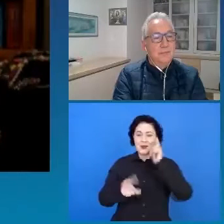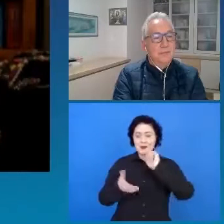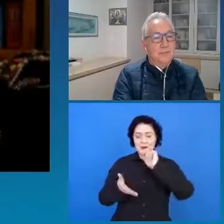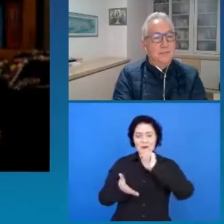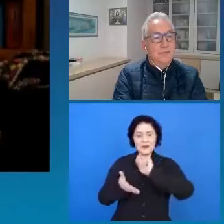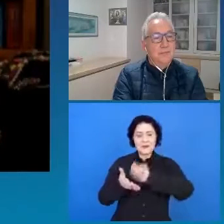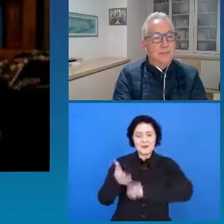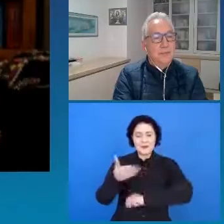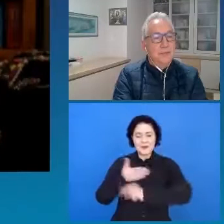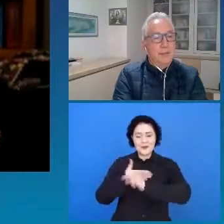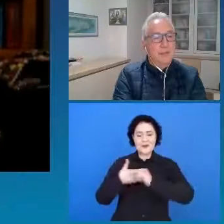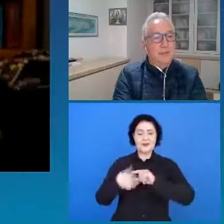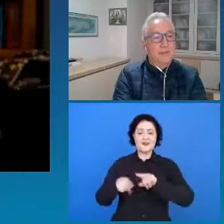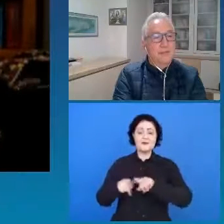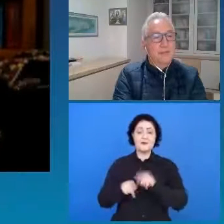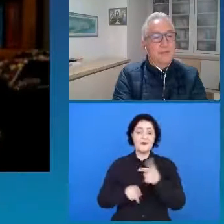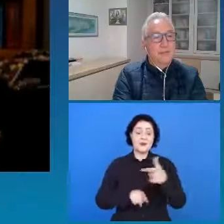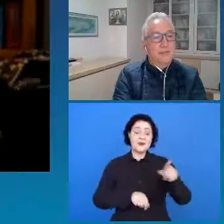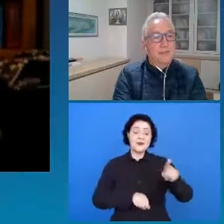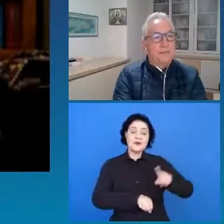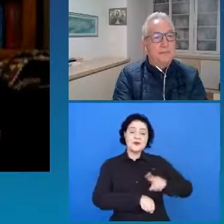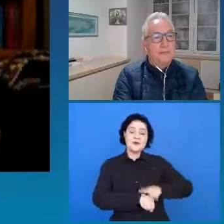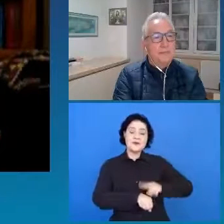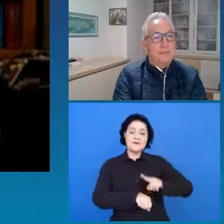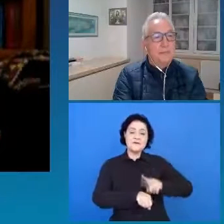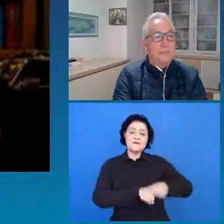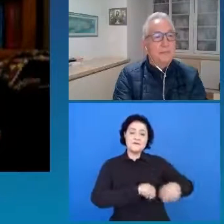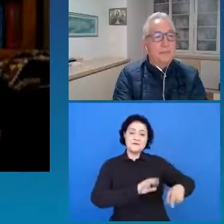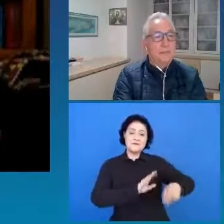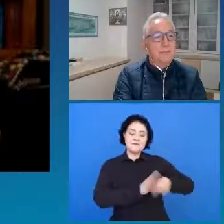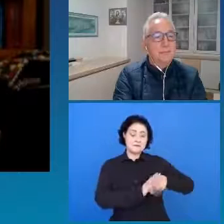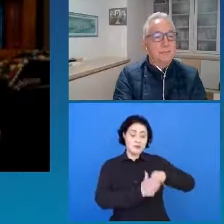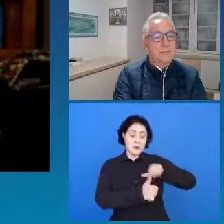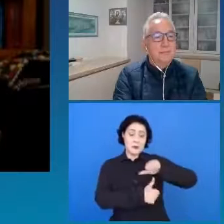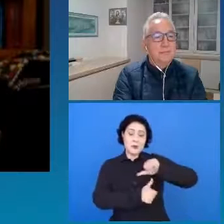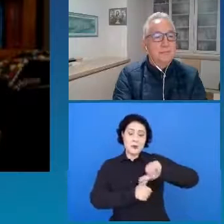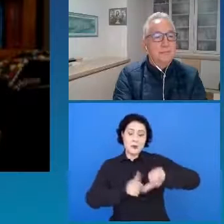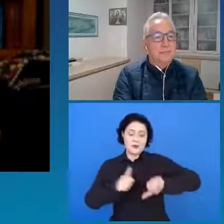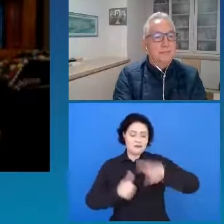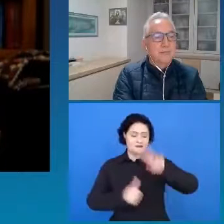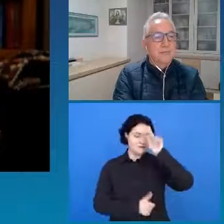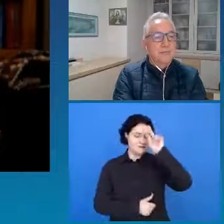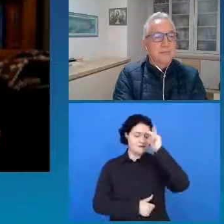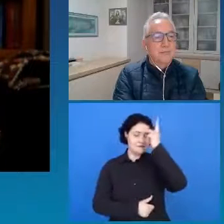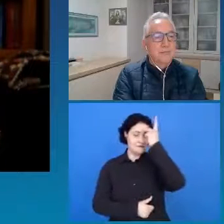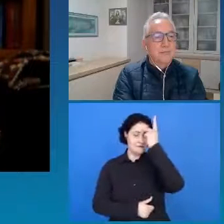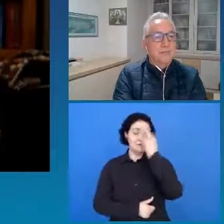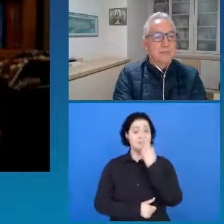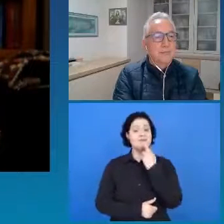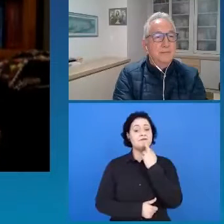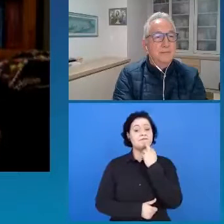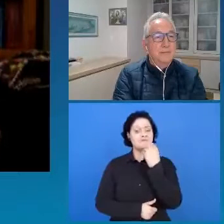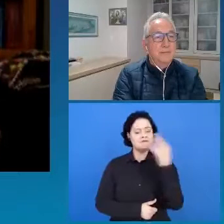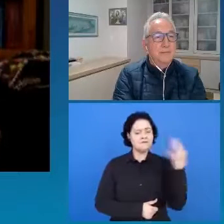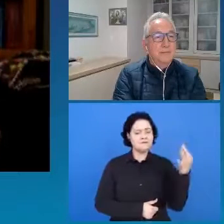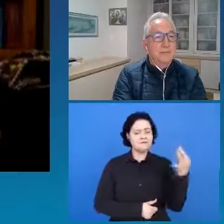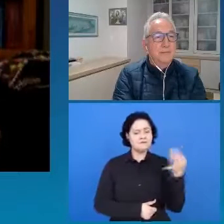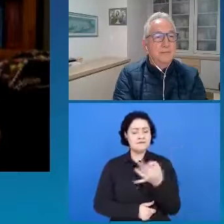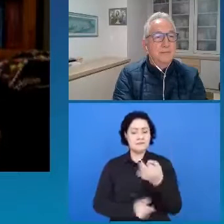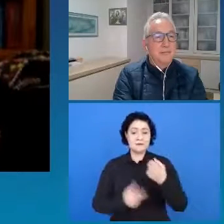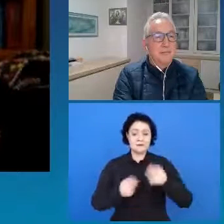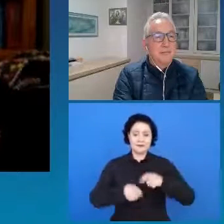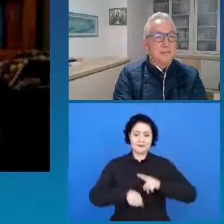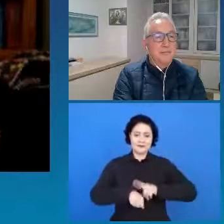mas o outro ele fala fala do momento que ele transformar de transformou né com a resposta exata que ela